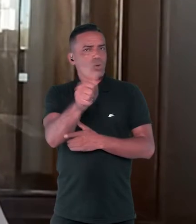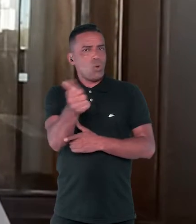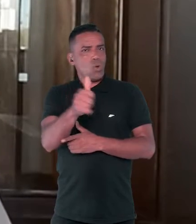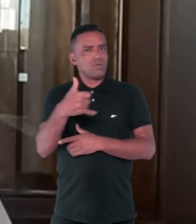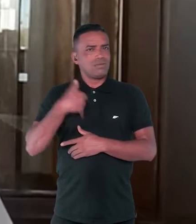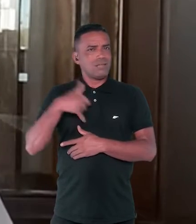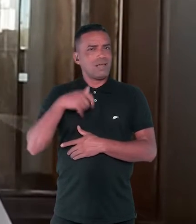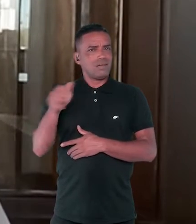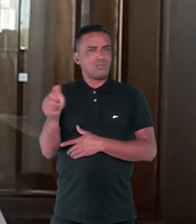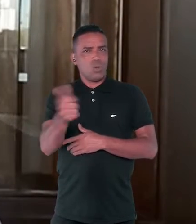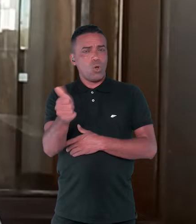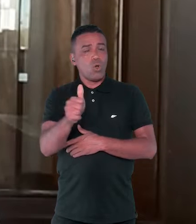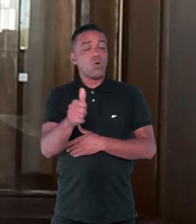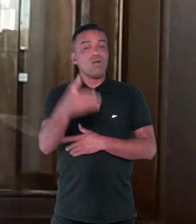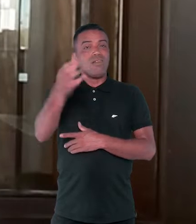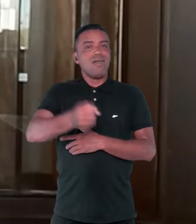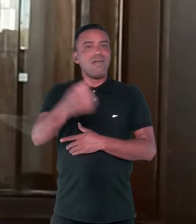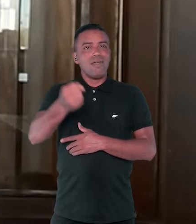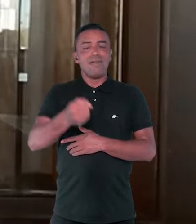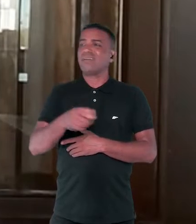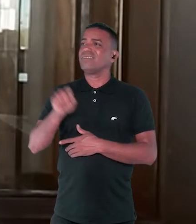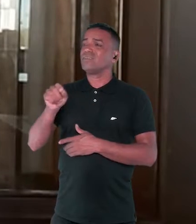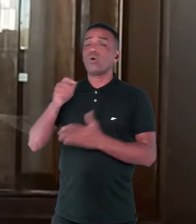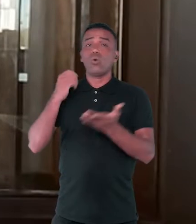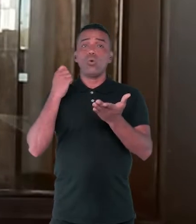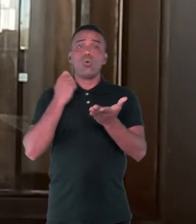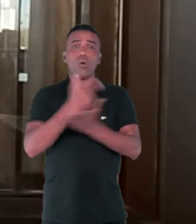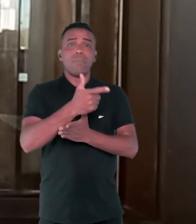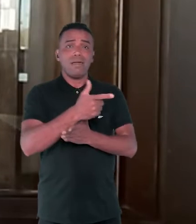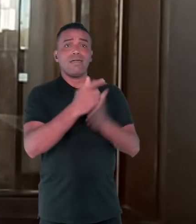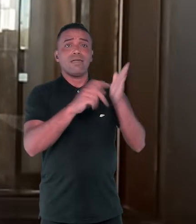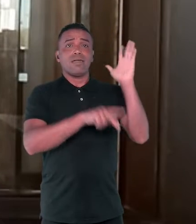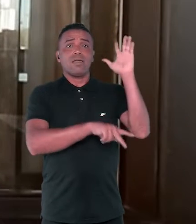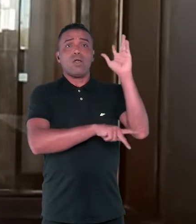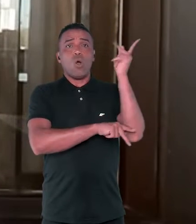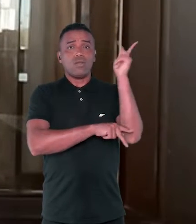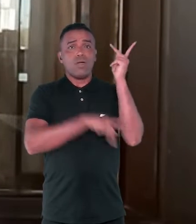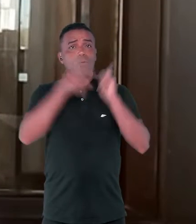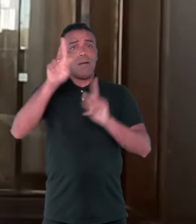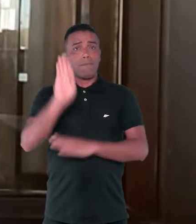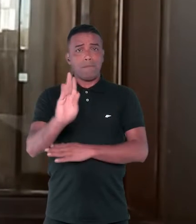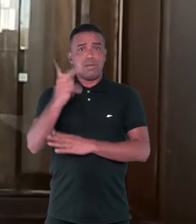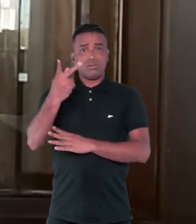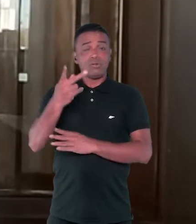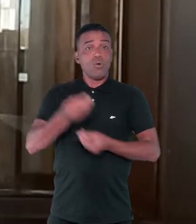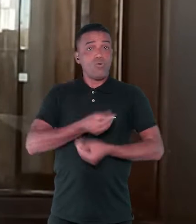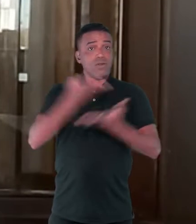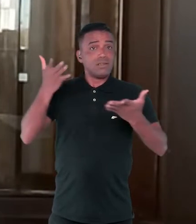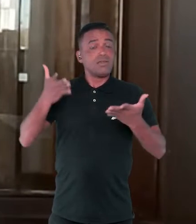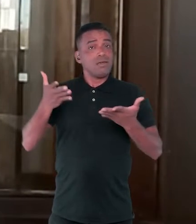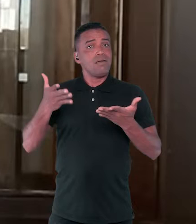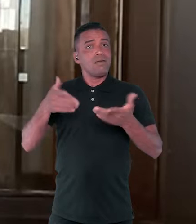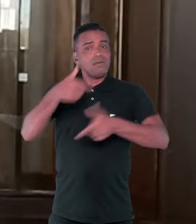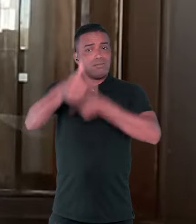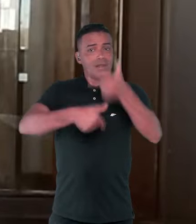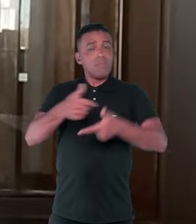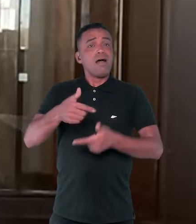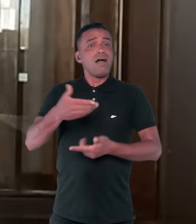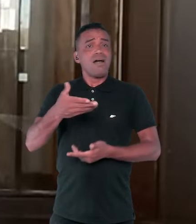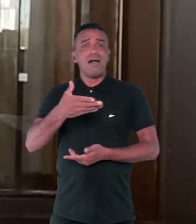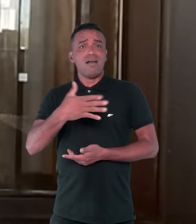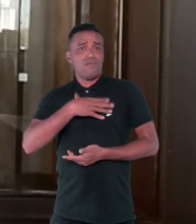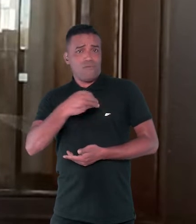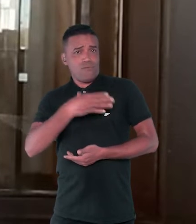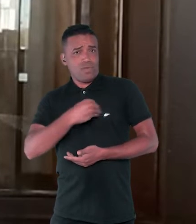cuja fazenda meu pai pegava leite, falou: Leontino, eu comprei um hotel ali no centro de Belo Horizonte e eu queria oferecer um emprego para um dos seus meninos. Eu sei que você tem